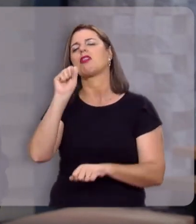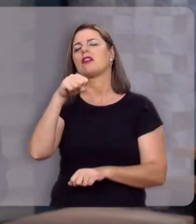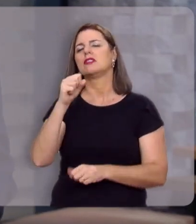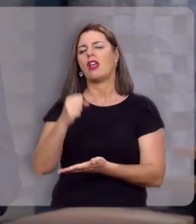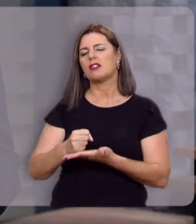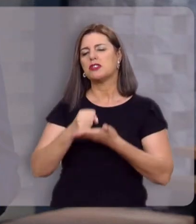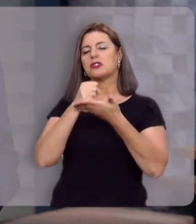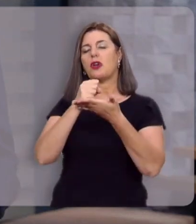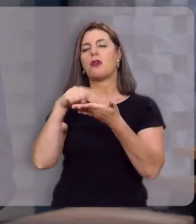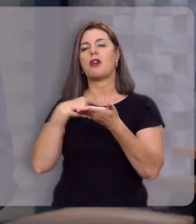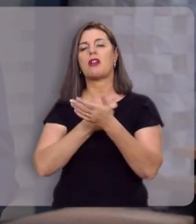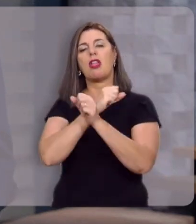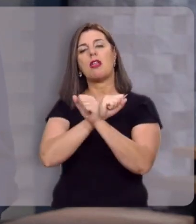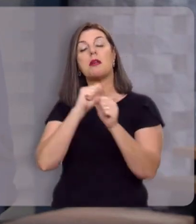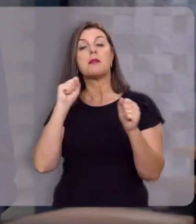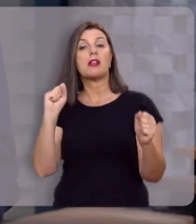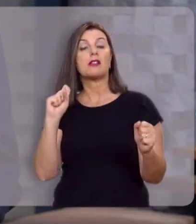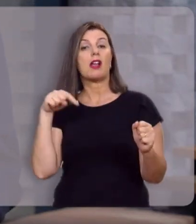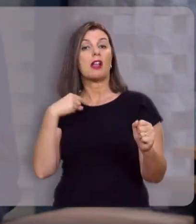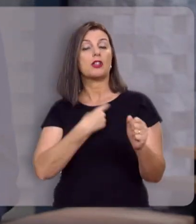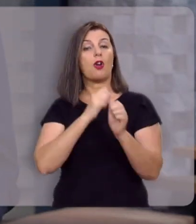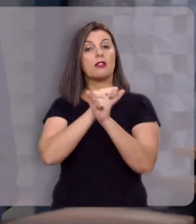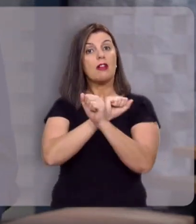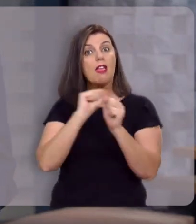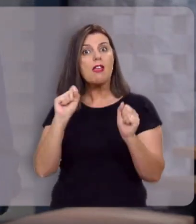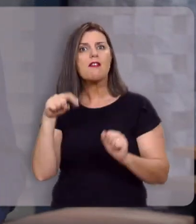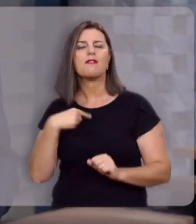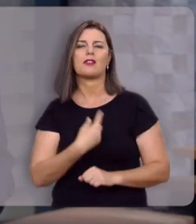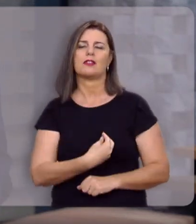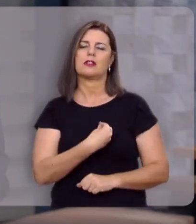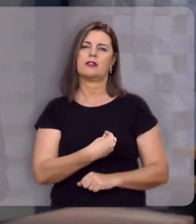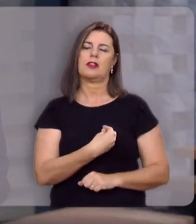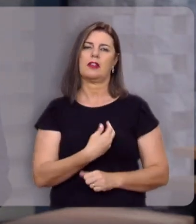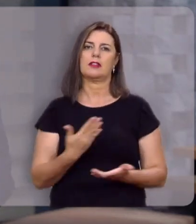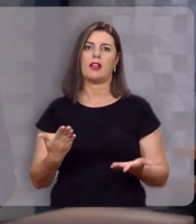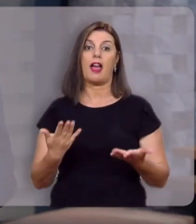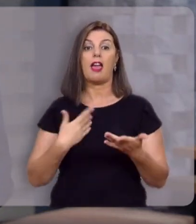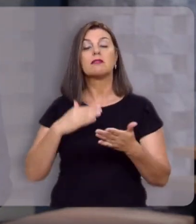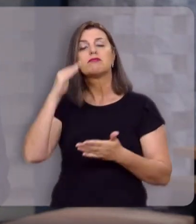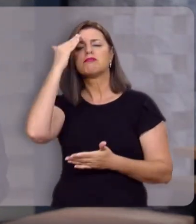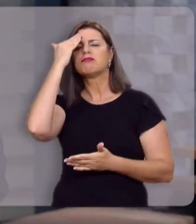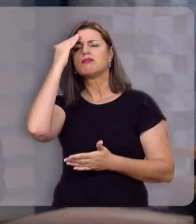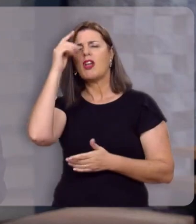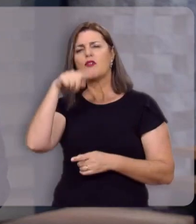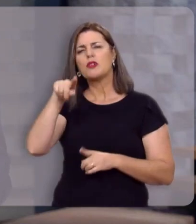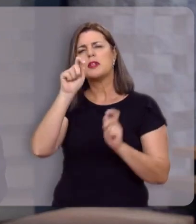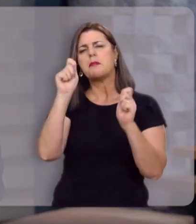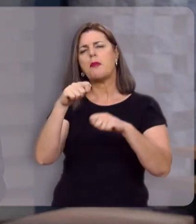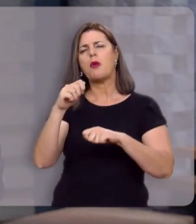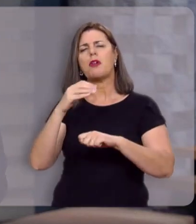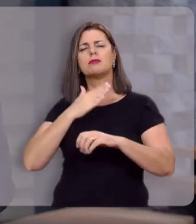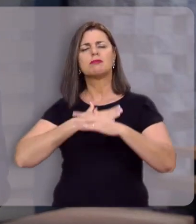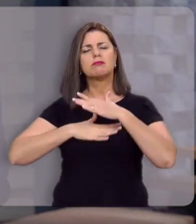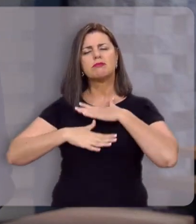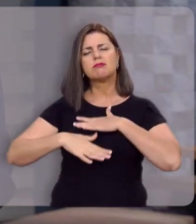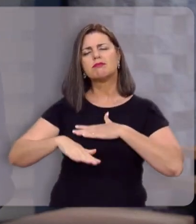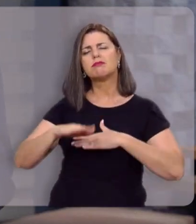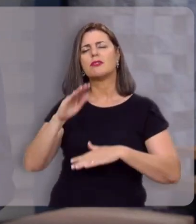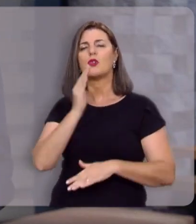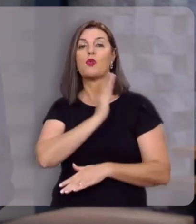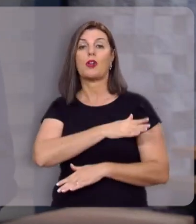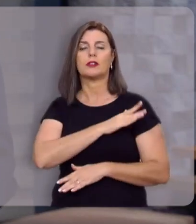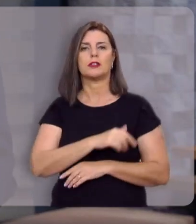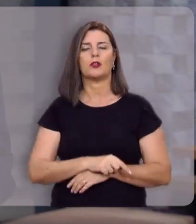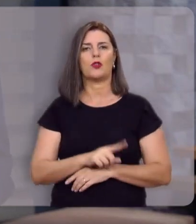nos socorrer, nos libertar e nos livrar. Que essa compreensão traga alento ao nosso